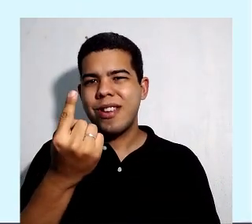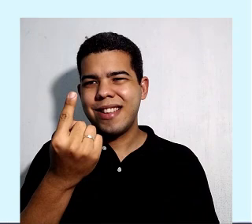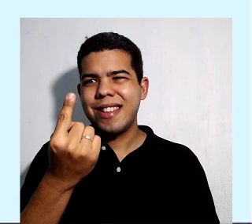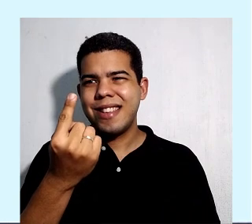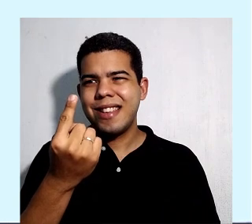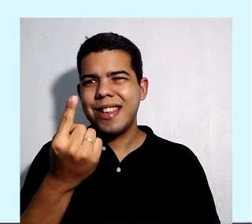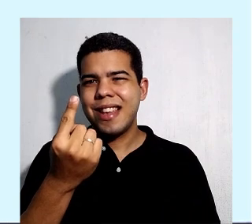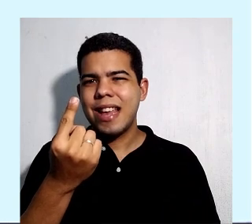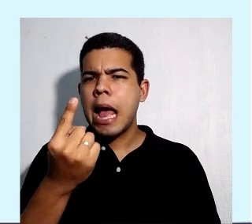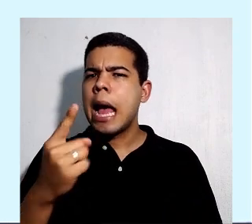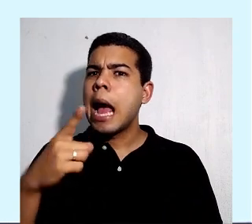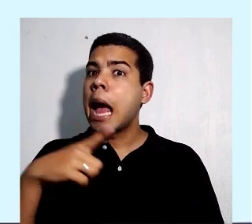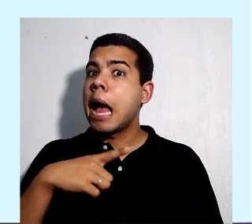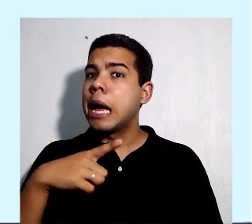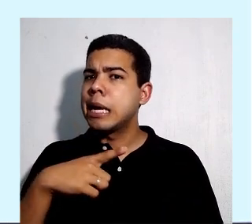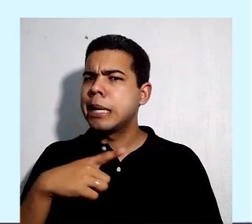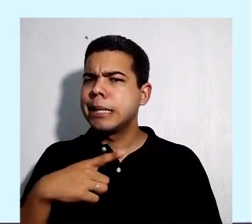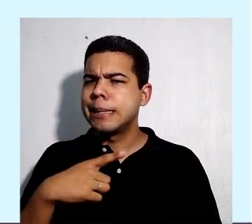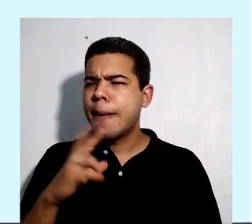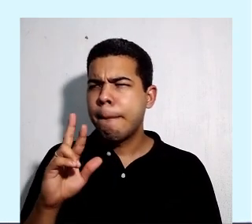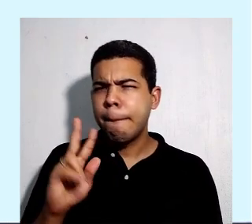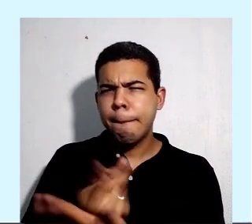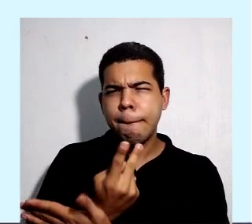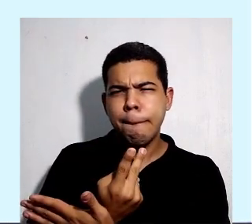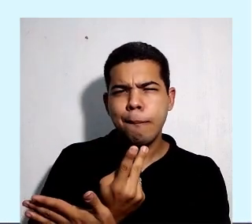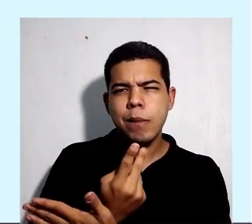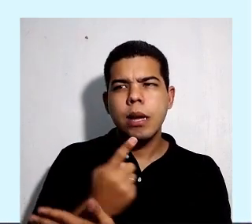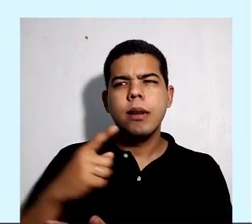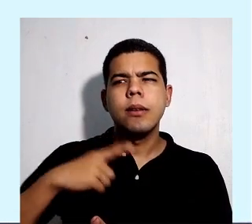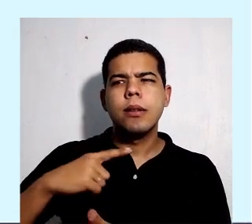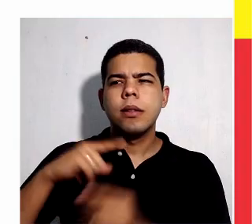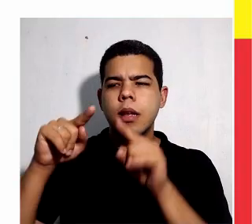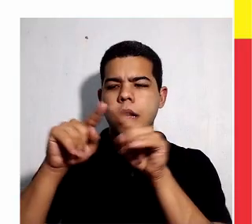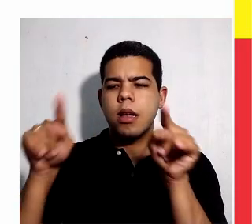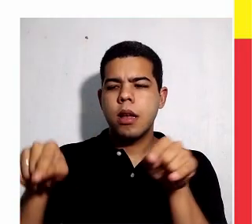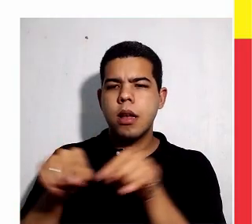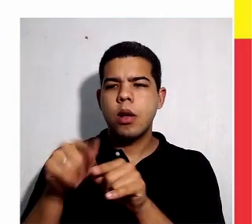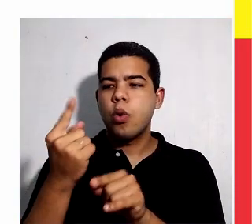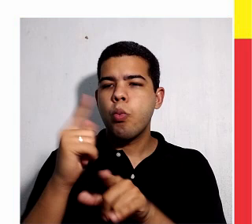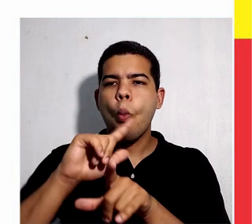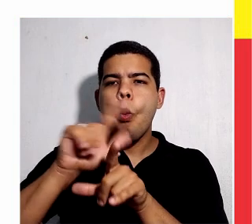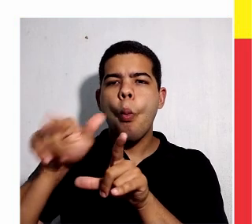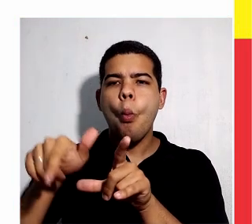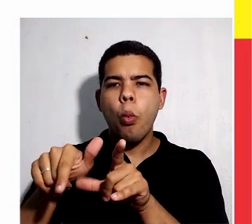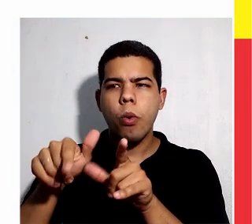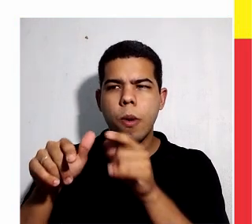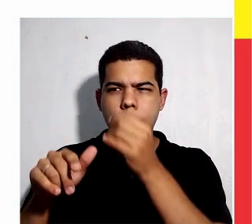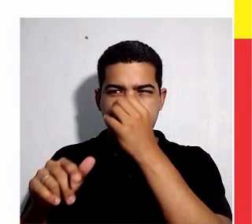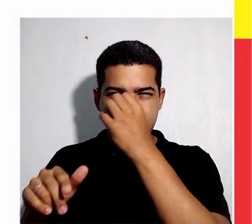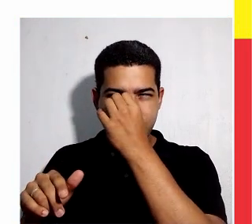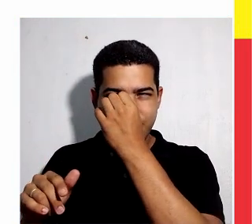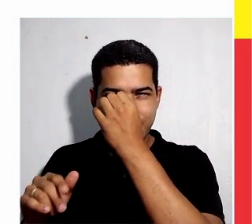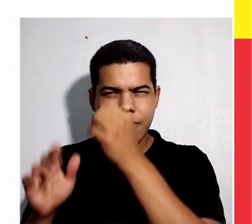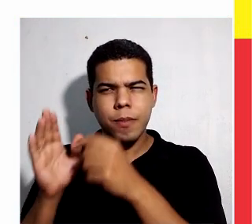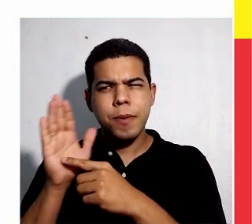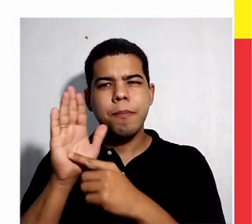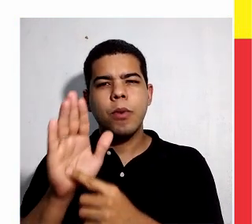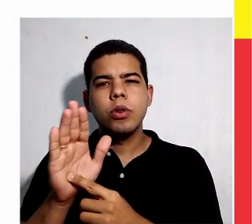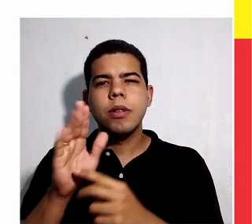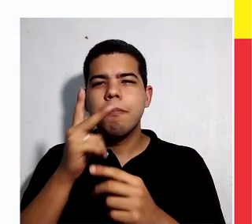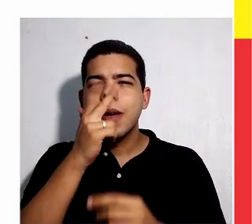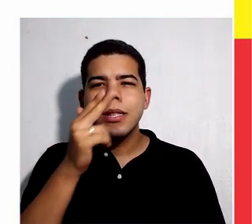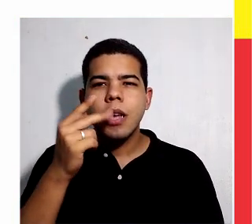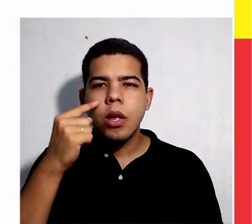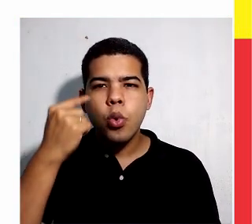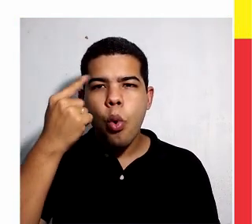aí. E essa casquinha de banana, que é esse quadradinho em branco que está ali, ó. simplificando, né? Vamos dizer assim, está querendo mostrar que é